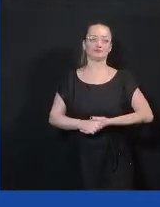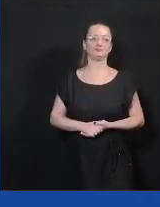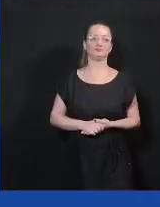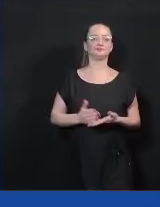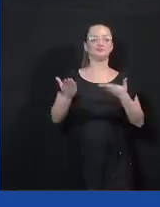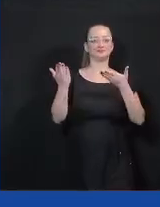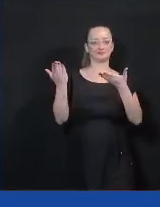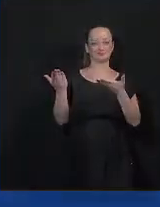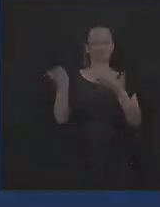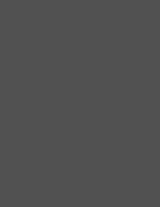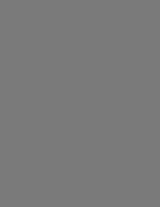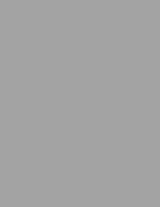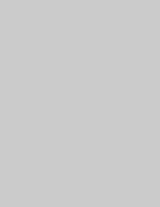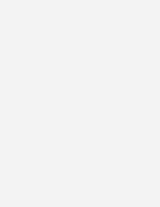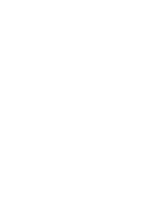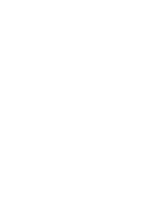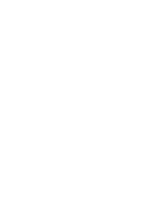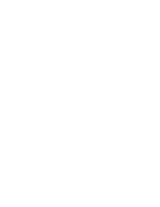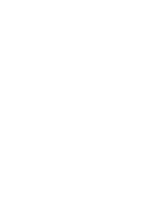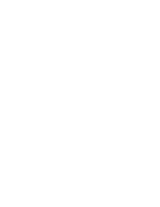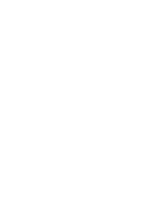André.